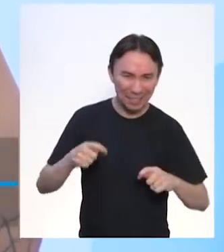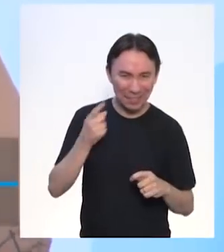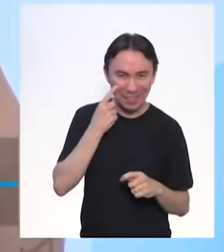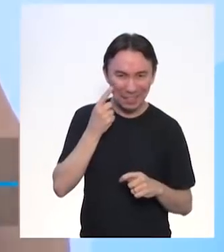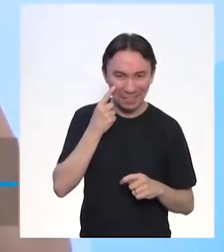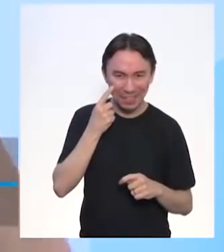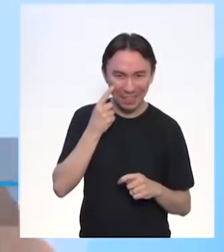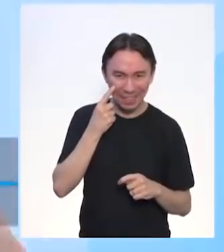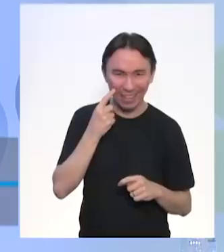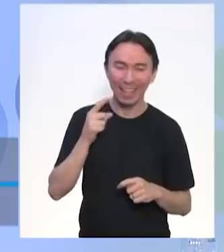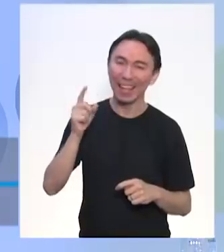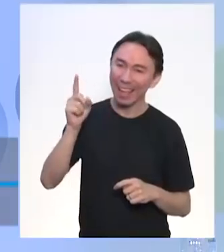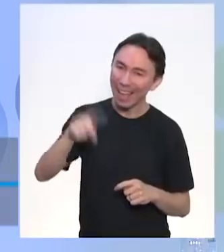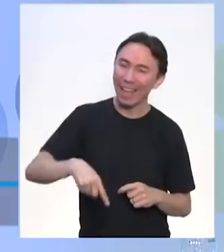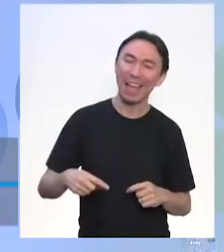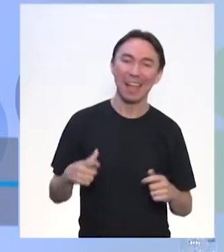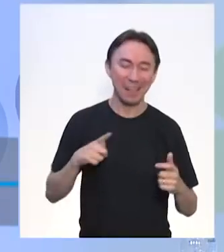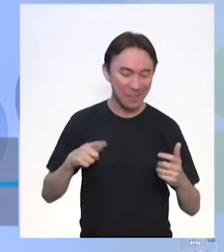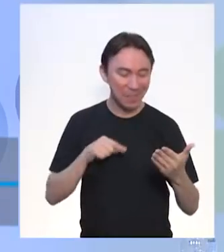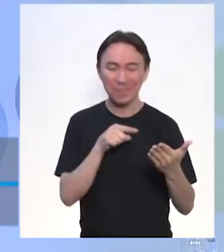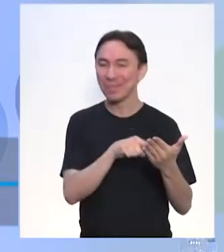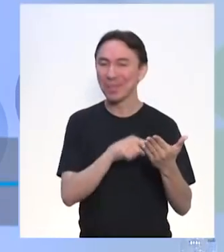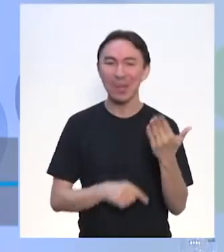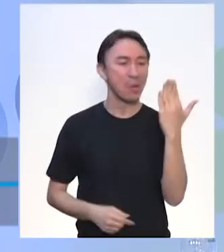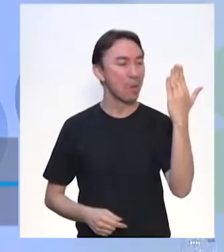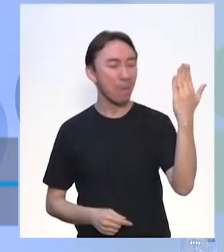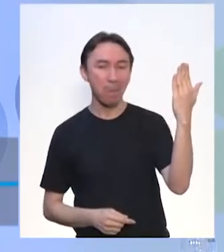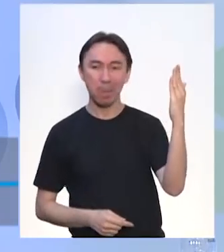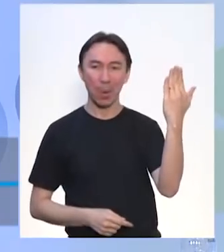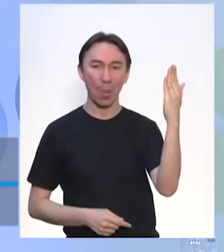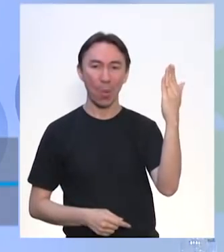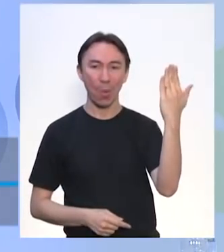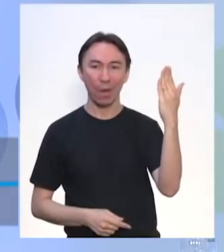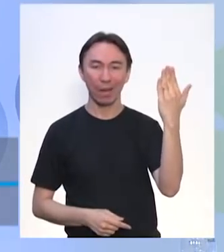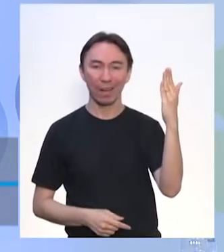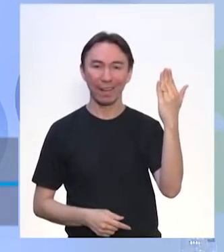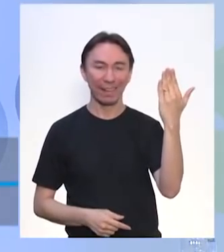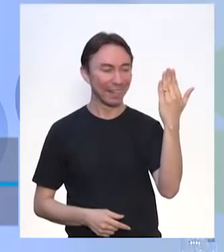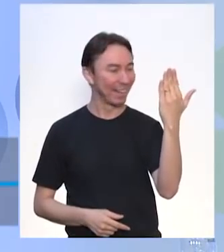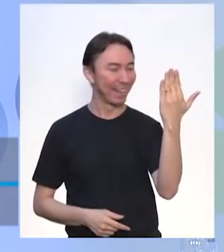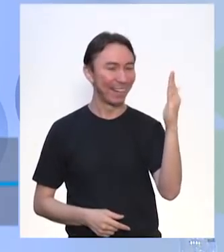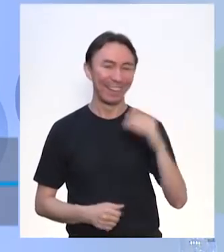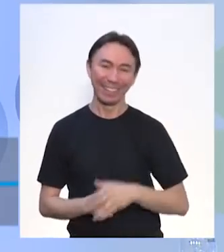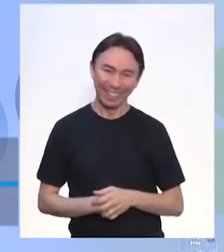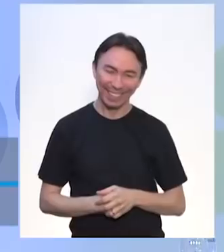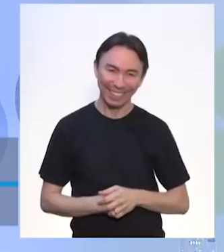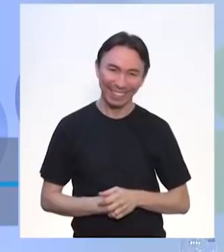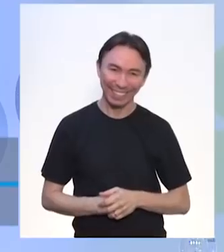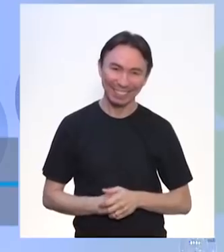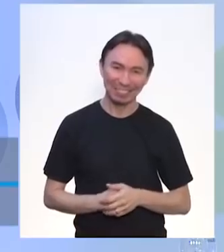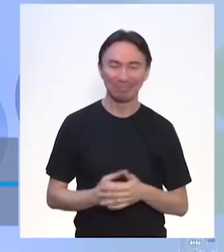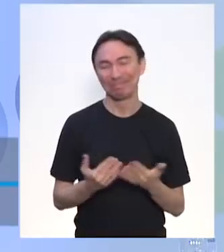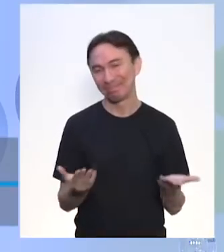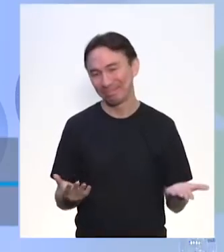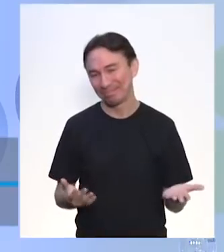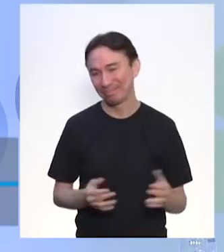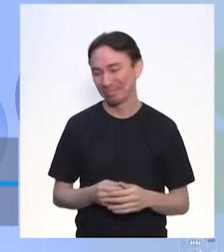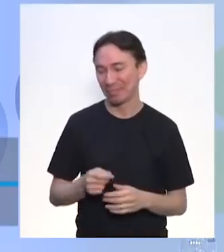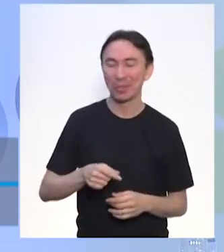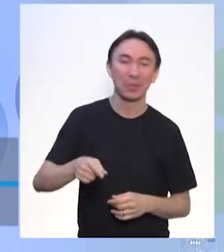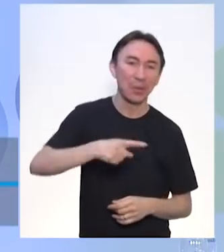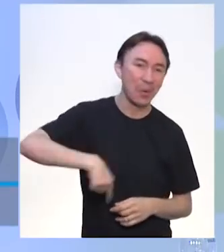muito bem, mas é um espelho, né? E aí, quando a gente